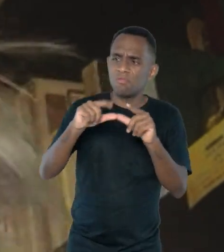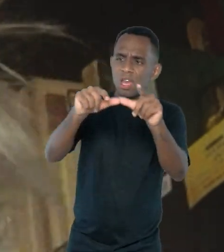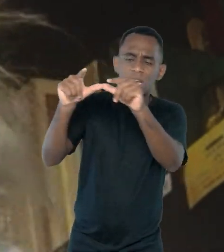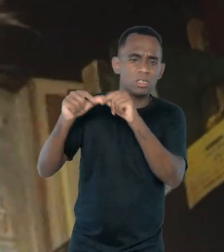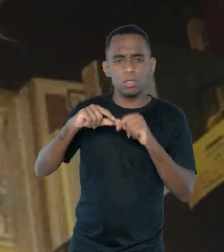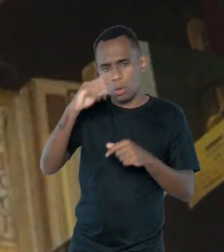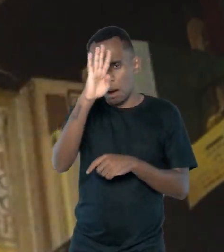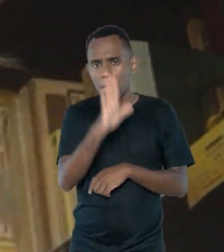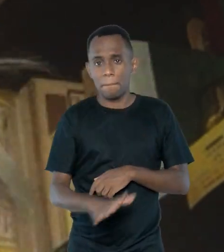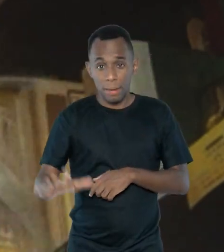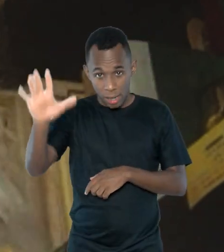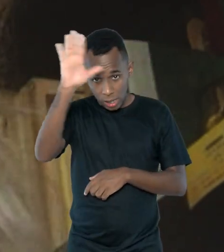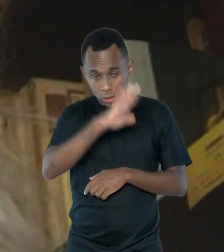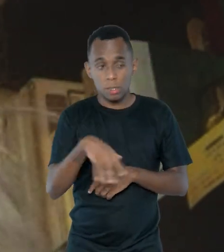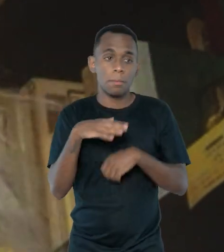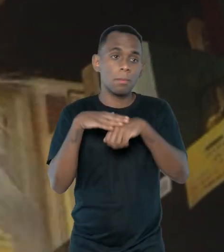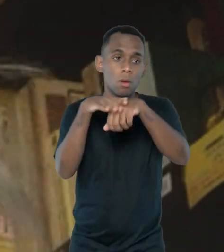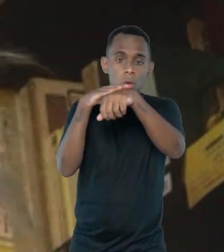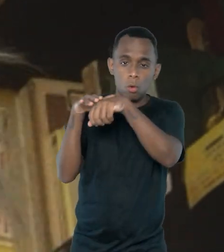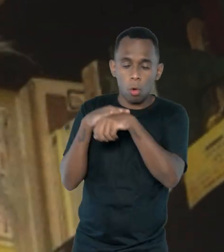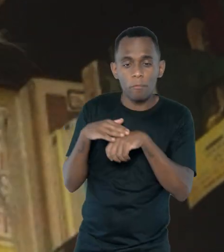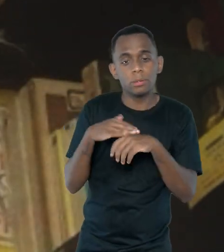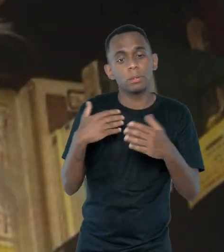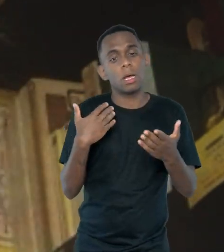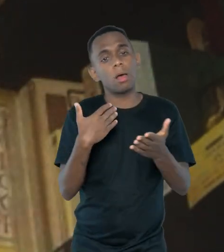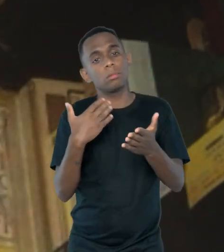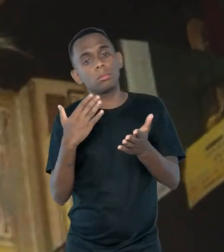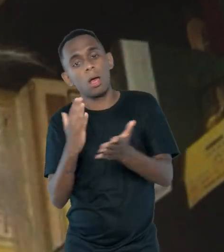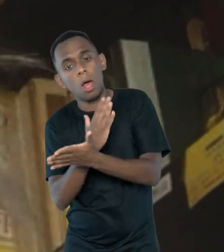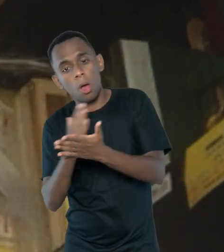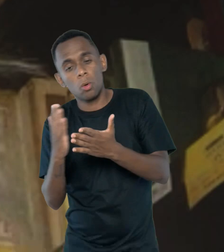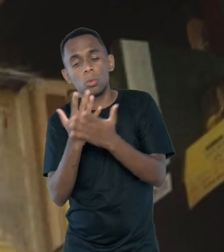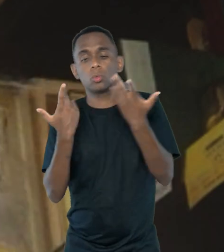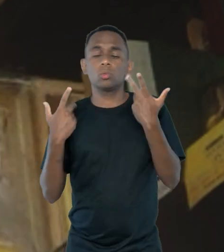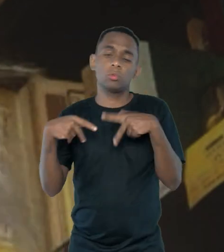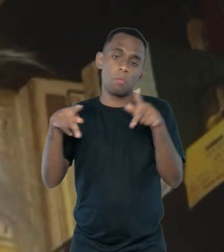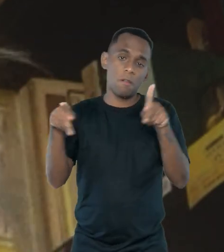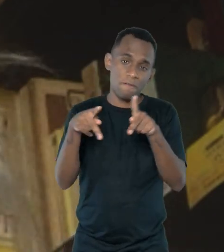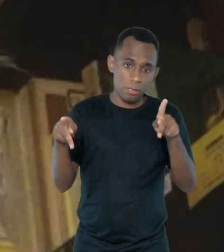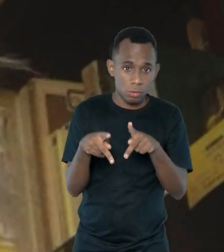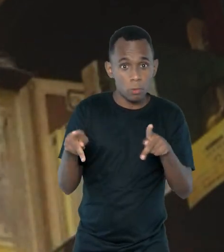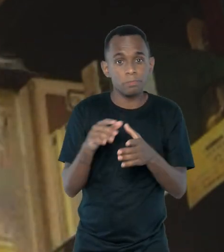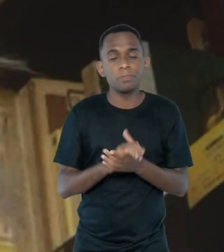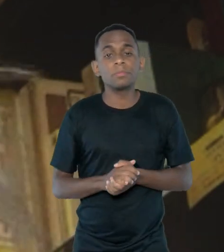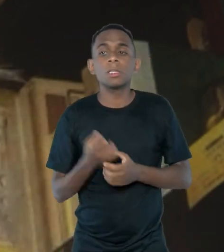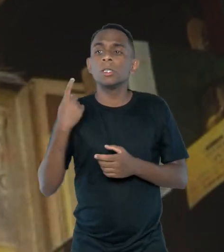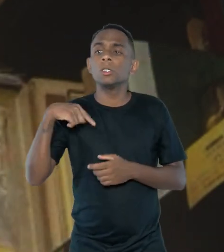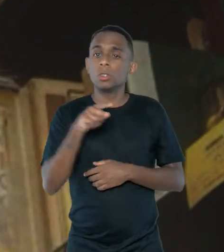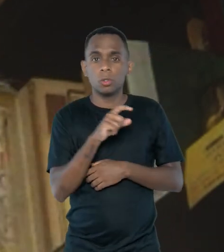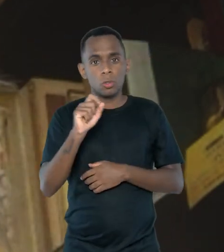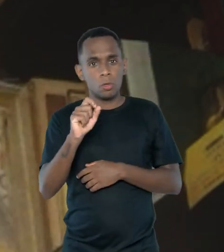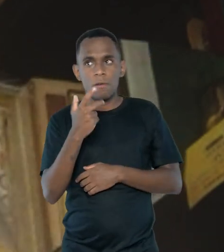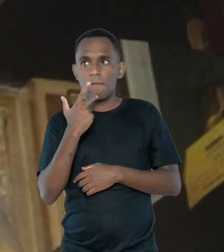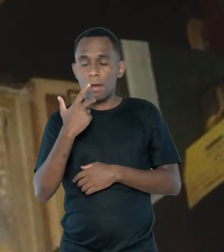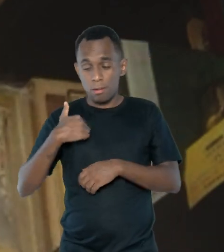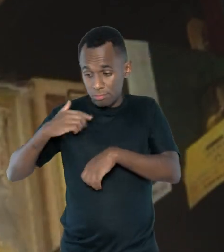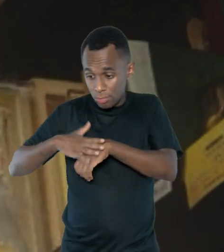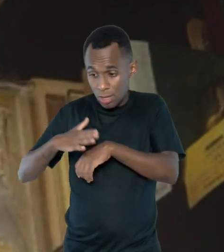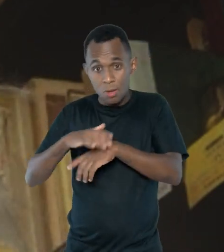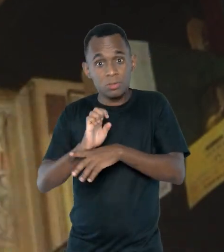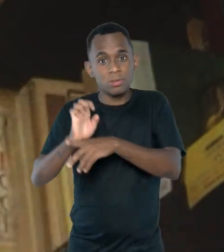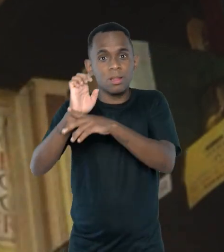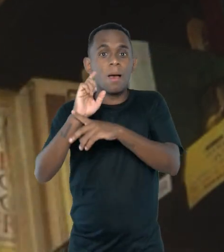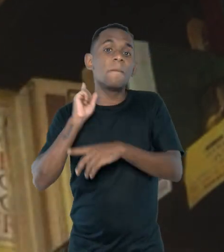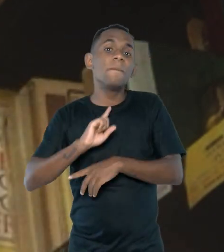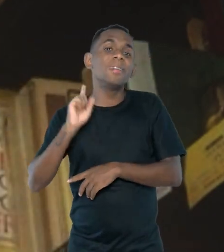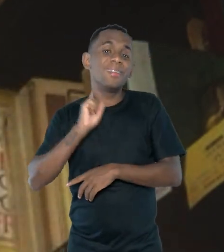muito pelo Brasil para conversar com professores, para divulgar as obras de livro didático. Quando a gente fala que é mineiro,